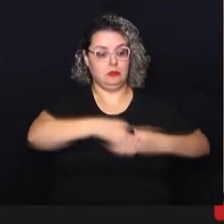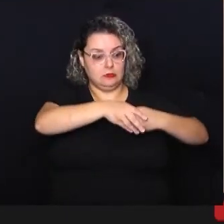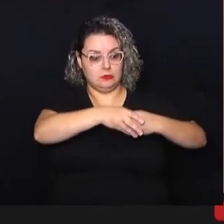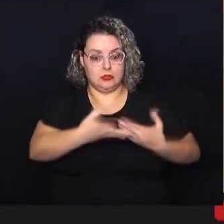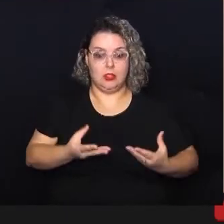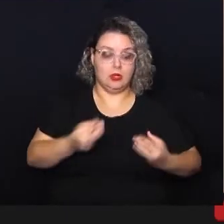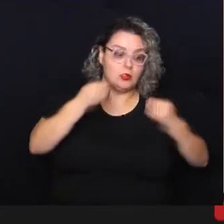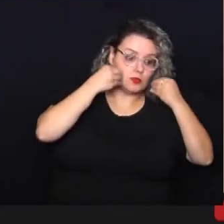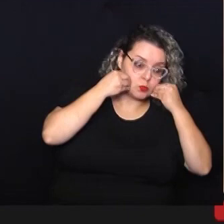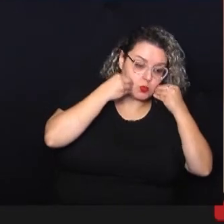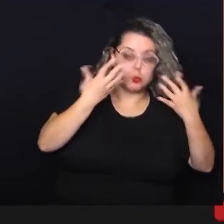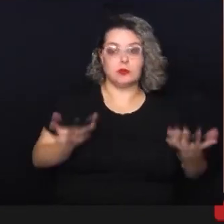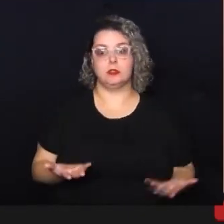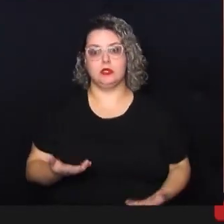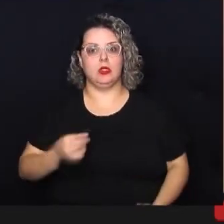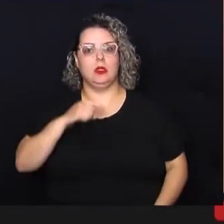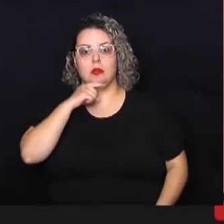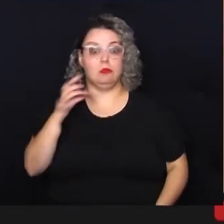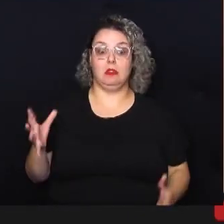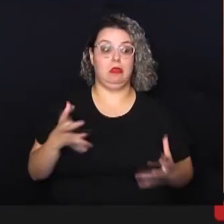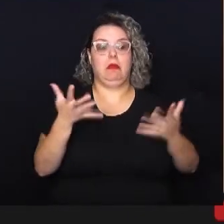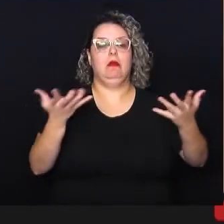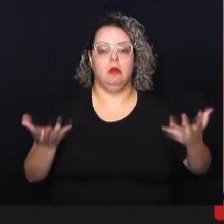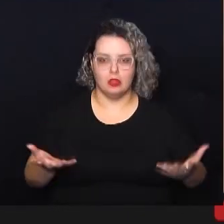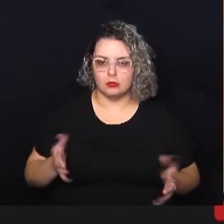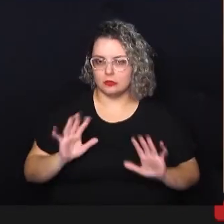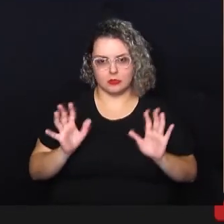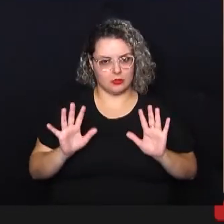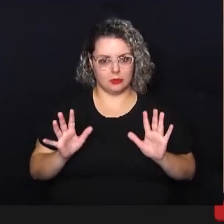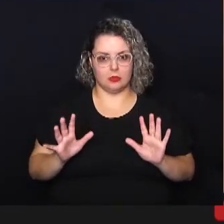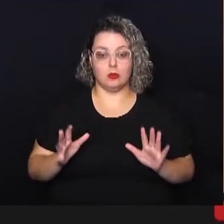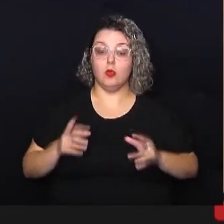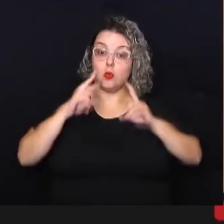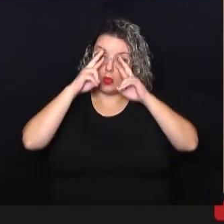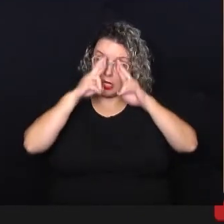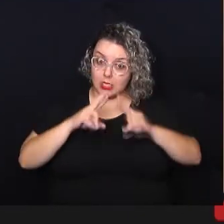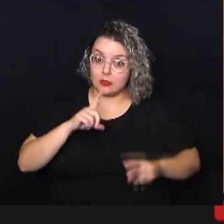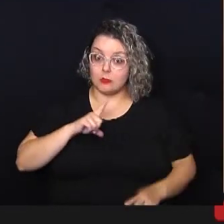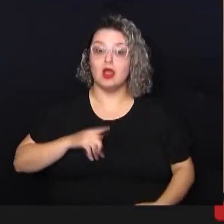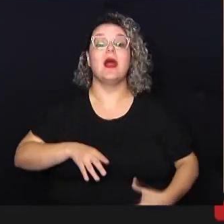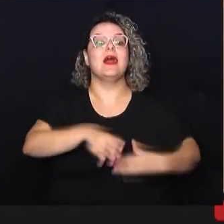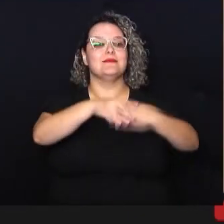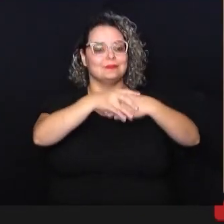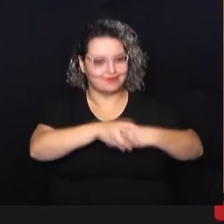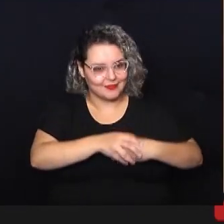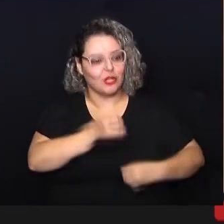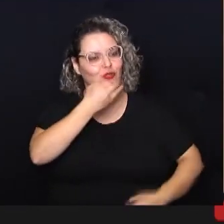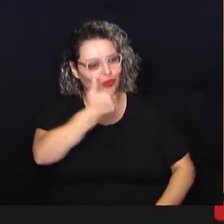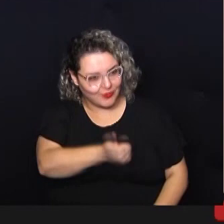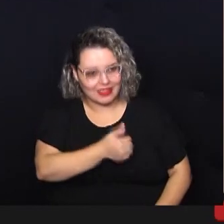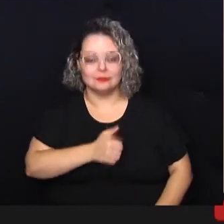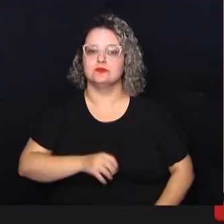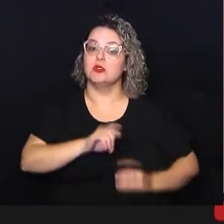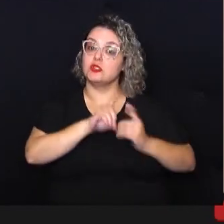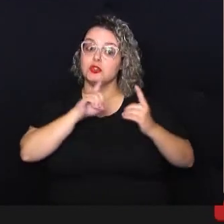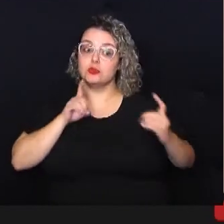se vou te cumprimentar. Ninguém chega assim, né? Então, assim, esse respeito que a gente tem com adultos é o que a gente precisa ter com as crianças também,